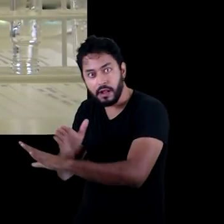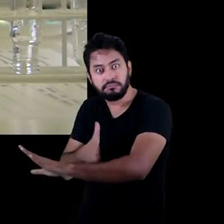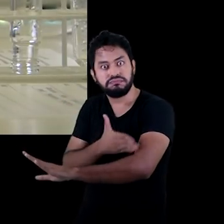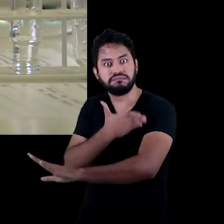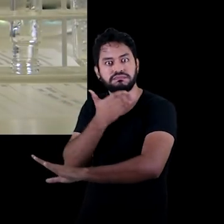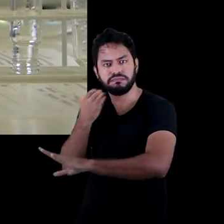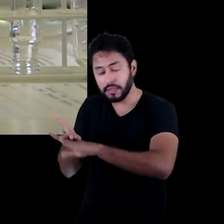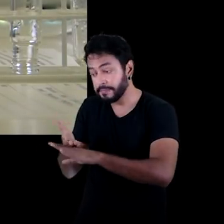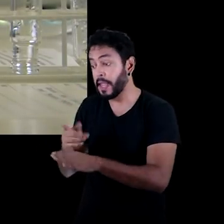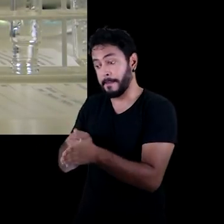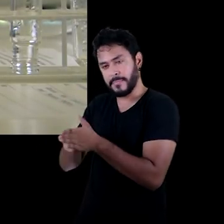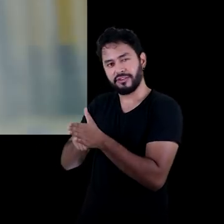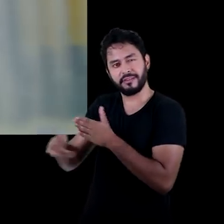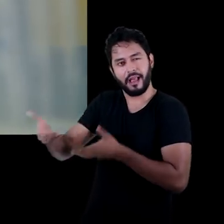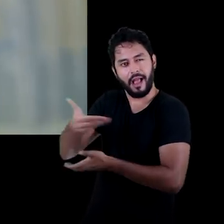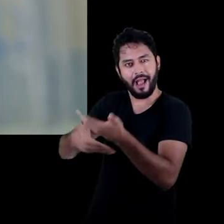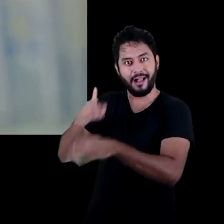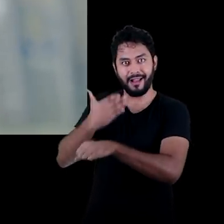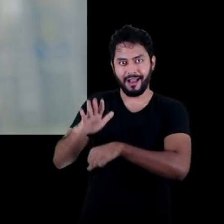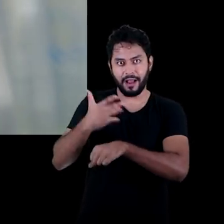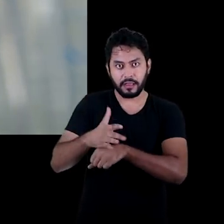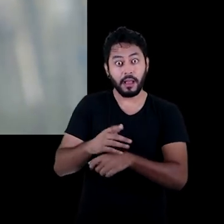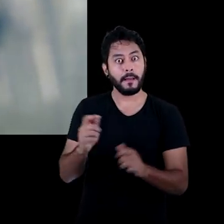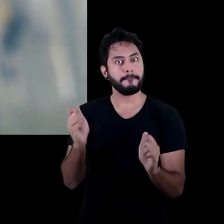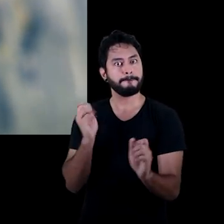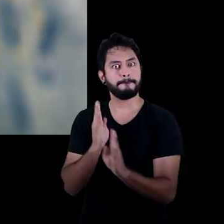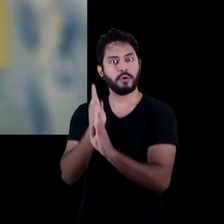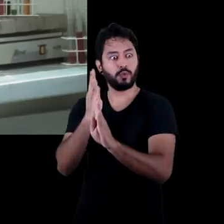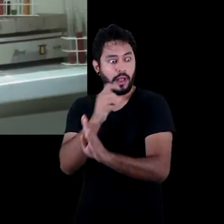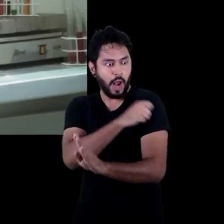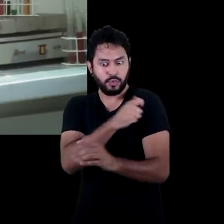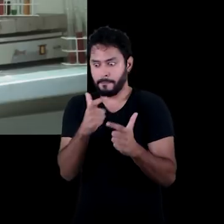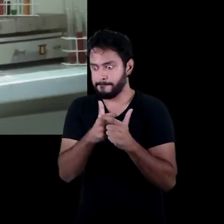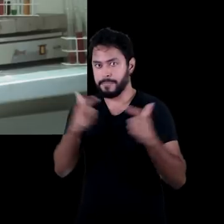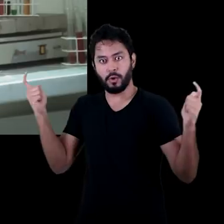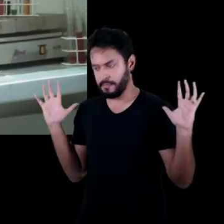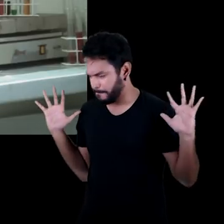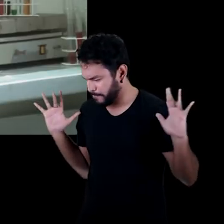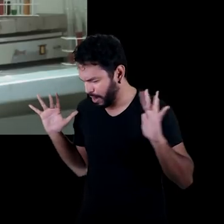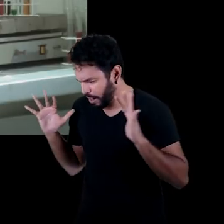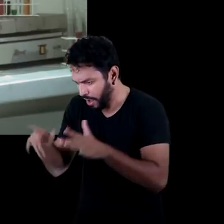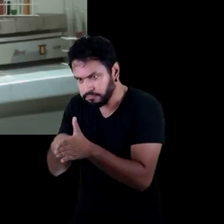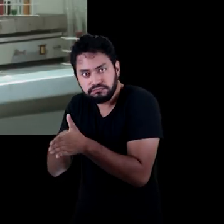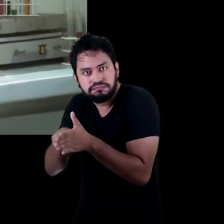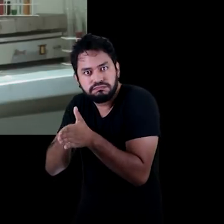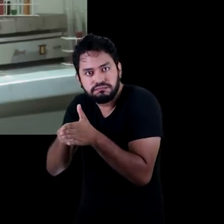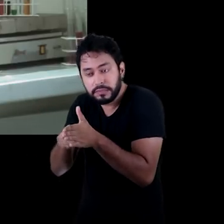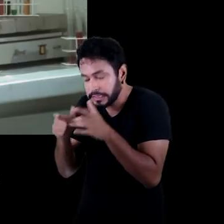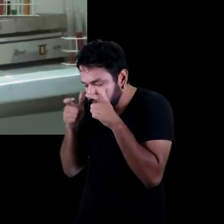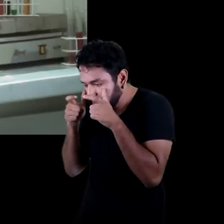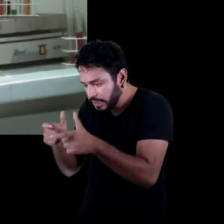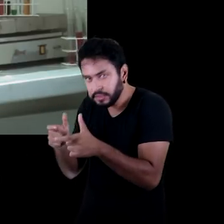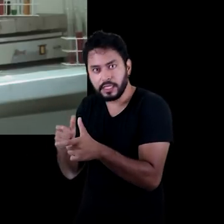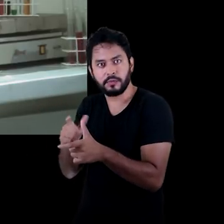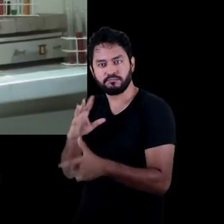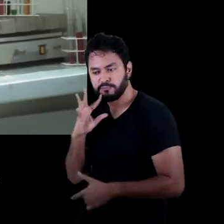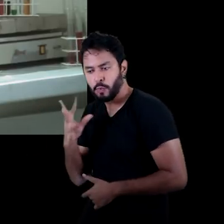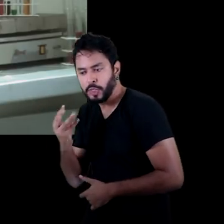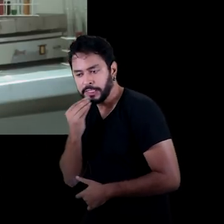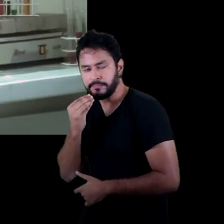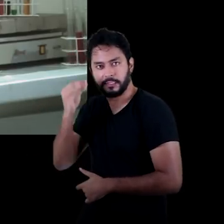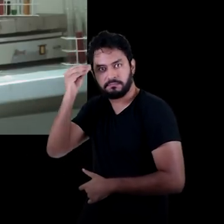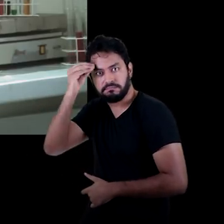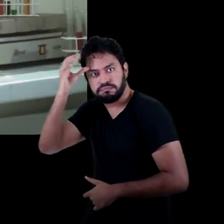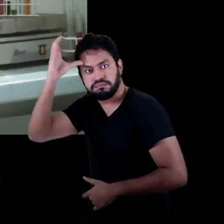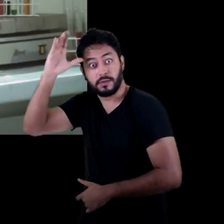pesquisa aplicada, ela possibilita ter uma quantidade grande de estudantes interessados na pesquisa, em aumentar a sua bagagem de